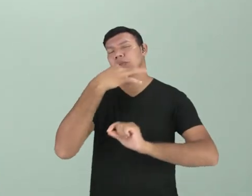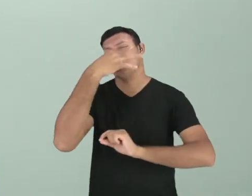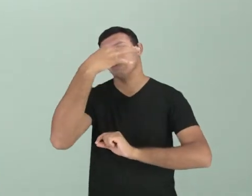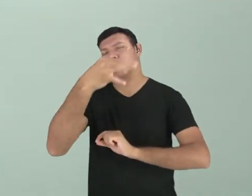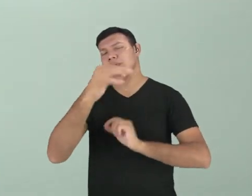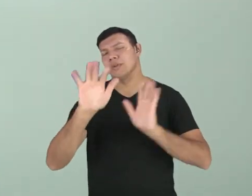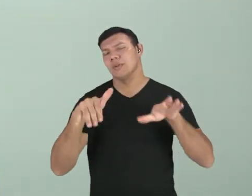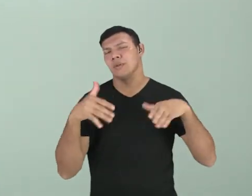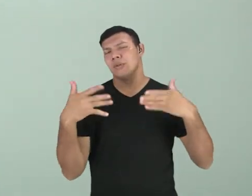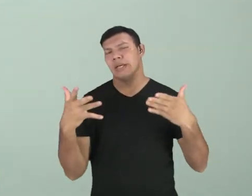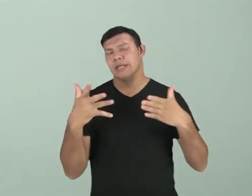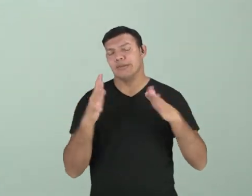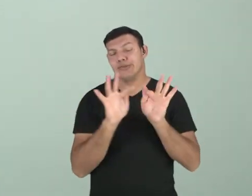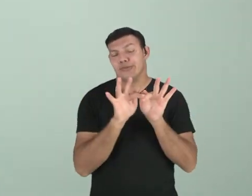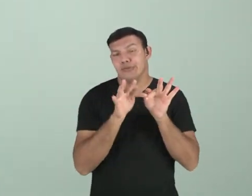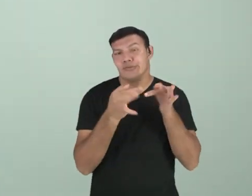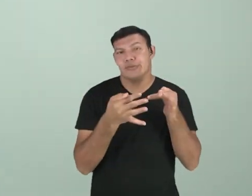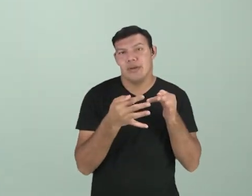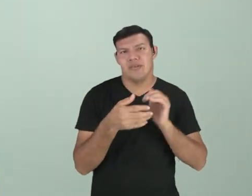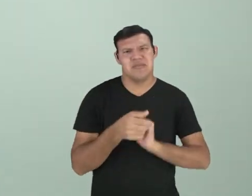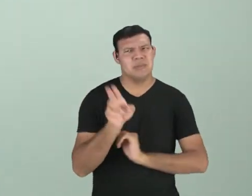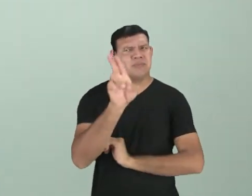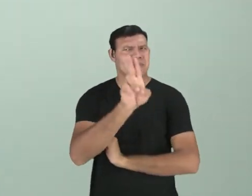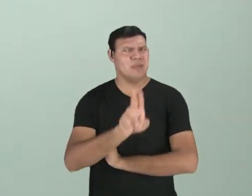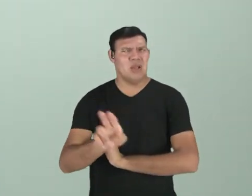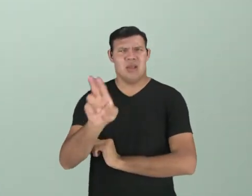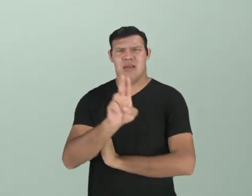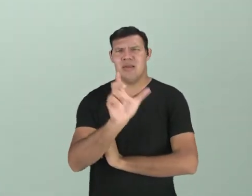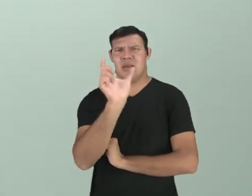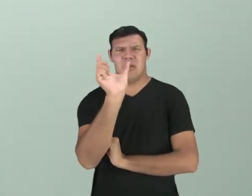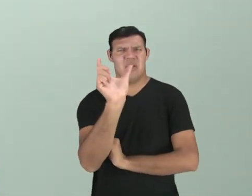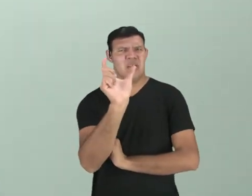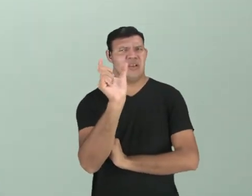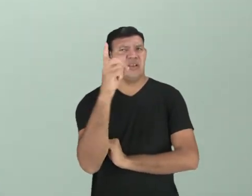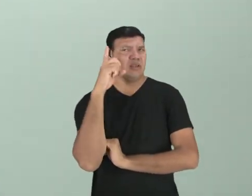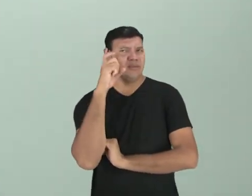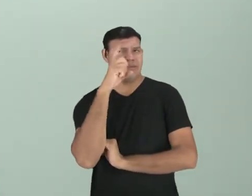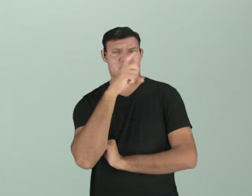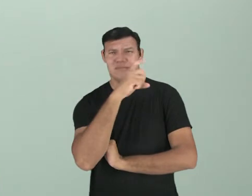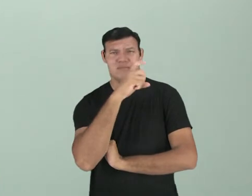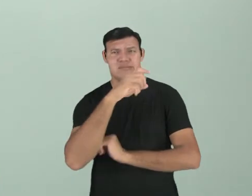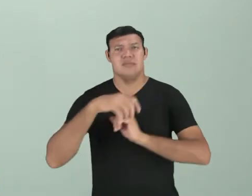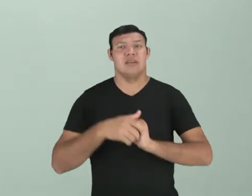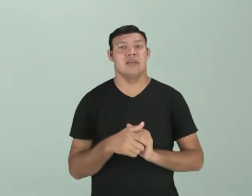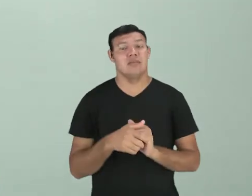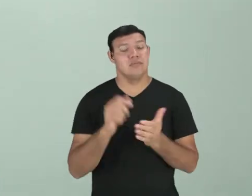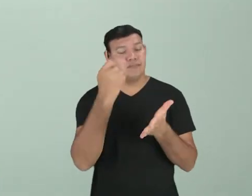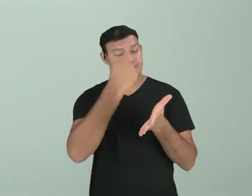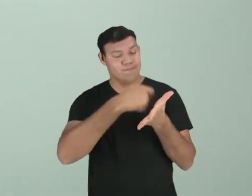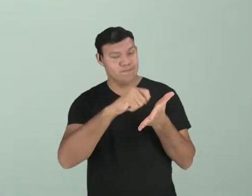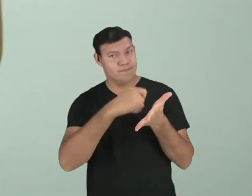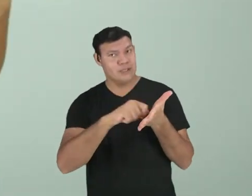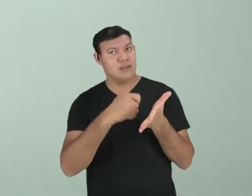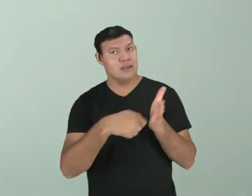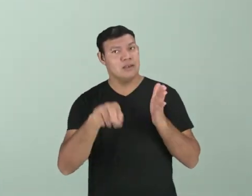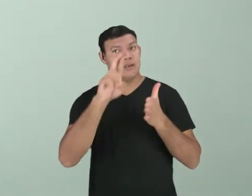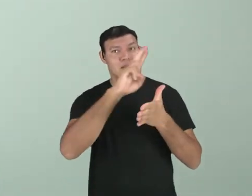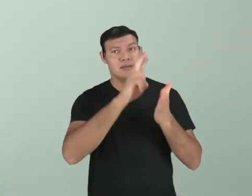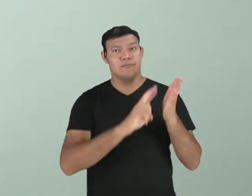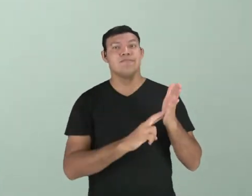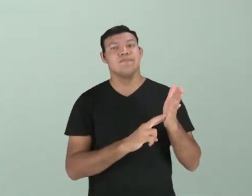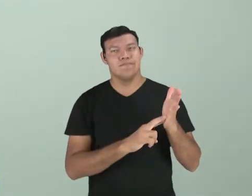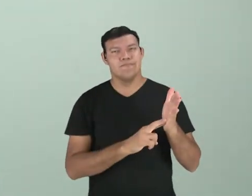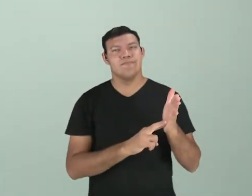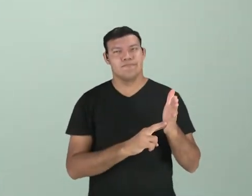forma muito simples, sem utilizar palavras rebuscadas, a autora desse texto, ela consegue